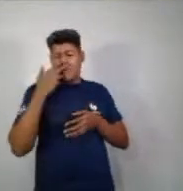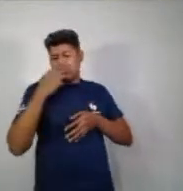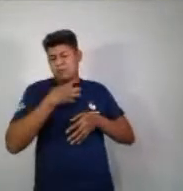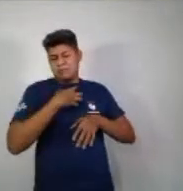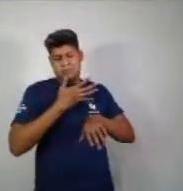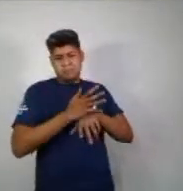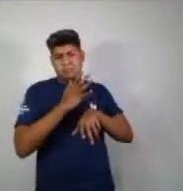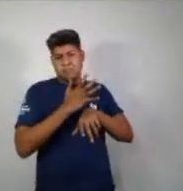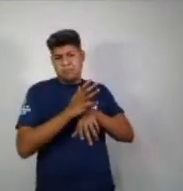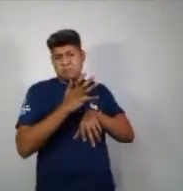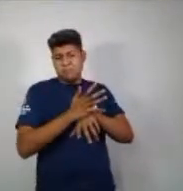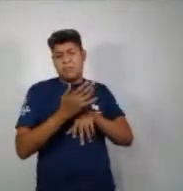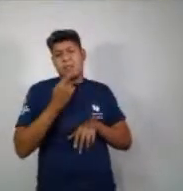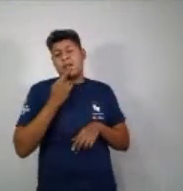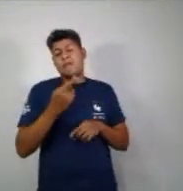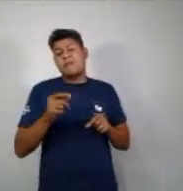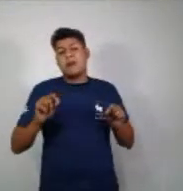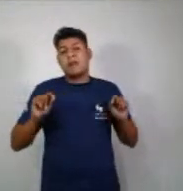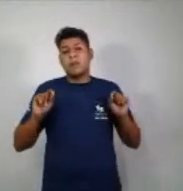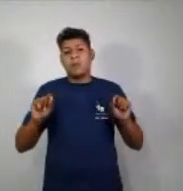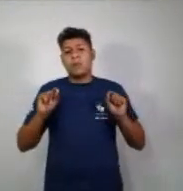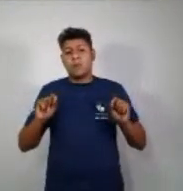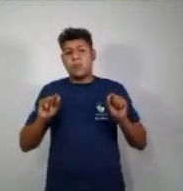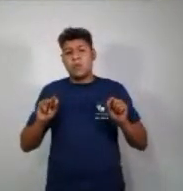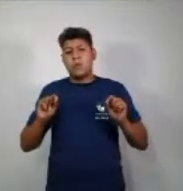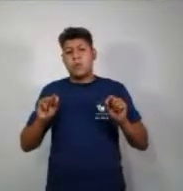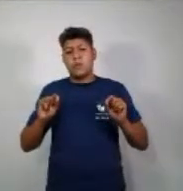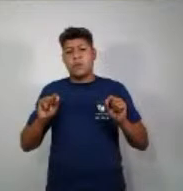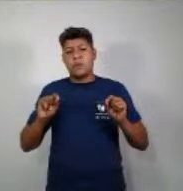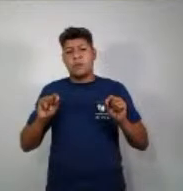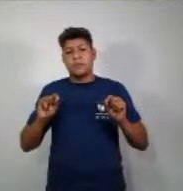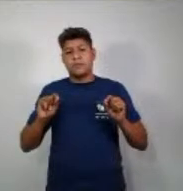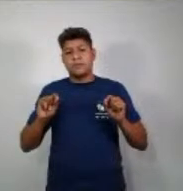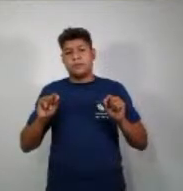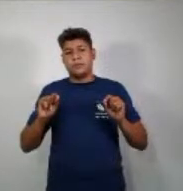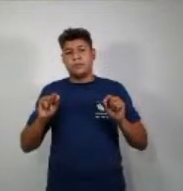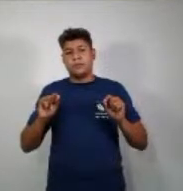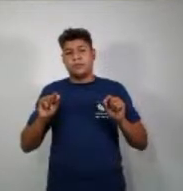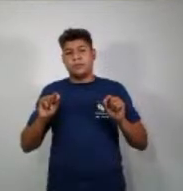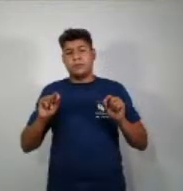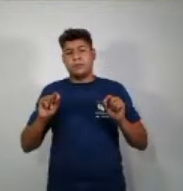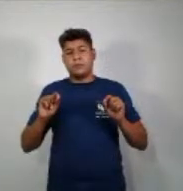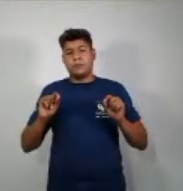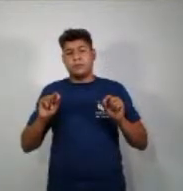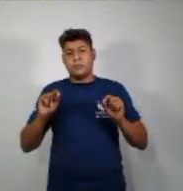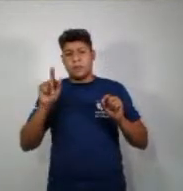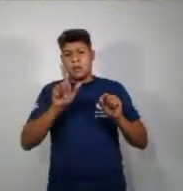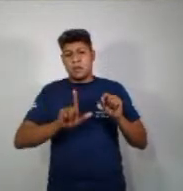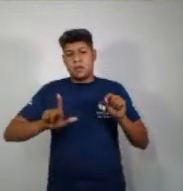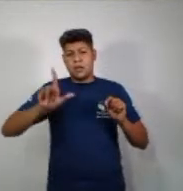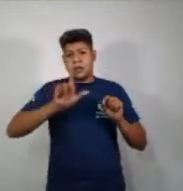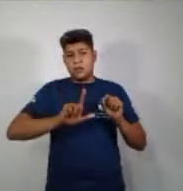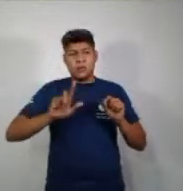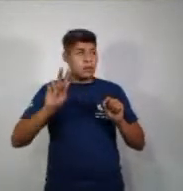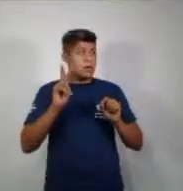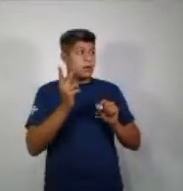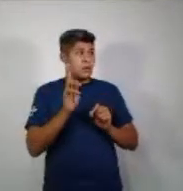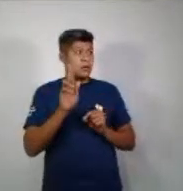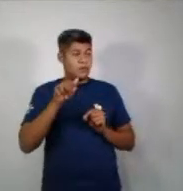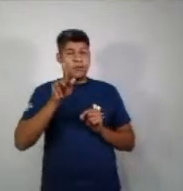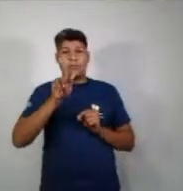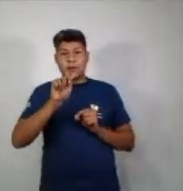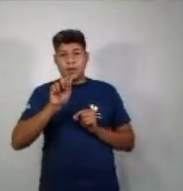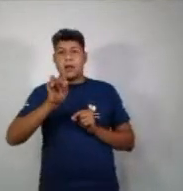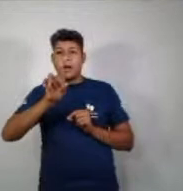dessa antologia falando como ele era Paulo, a literatura húngara, que ele também, né, tinha